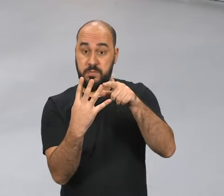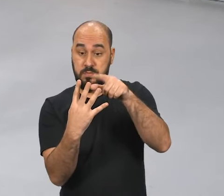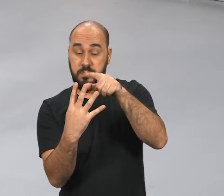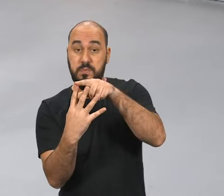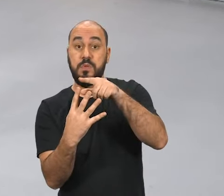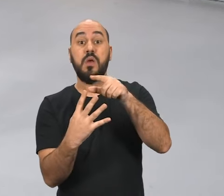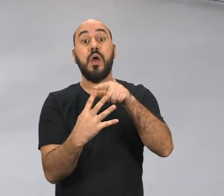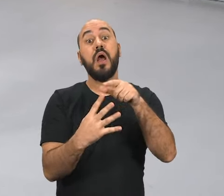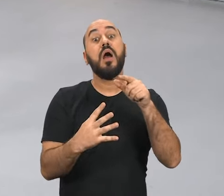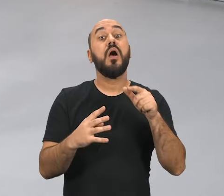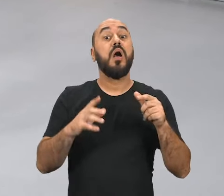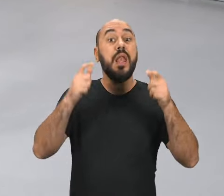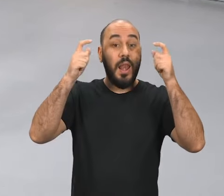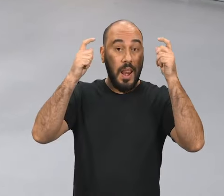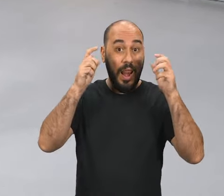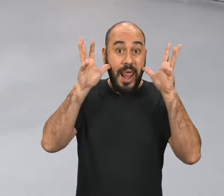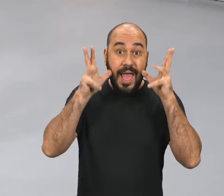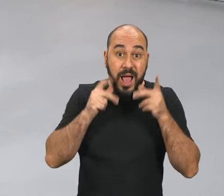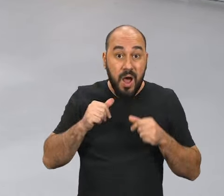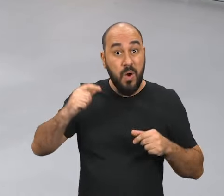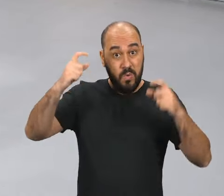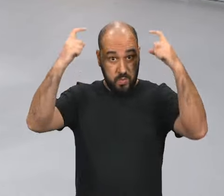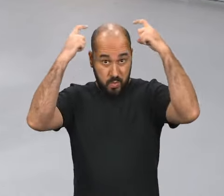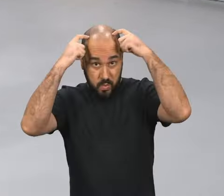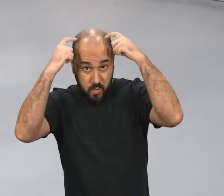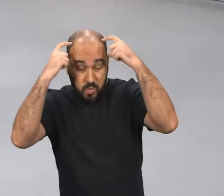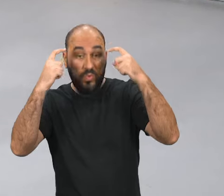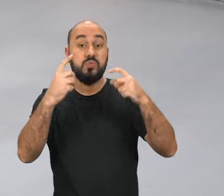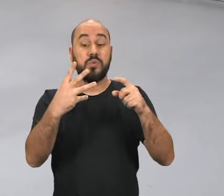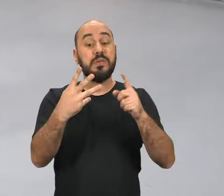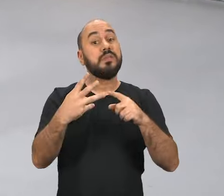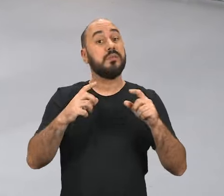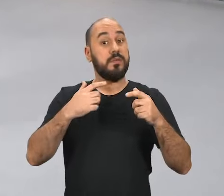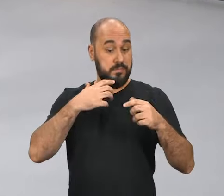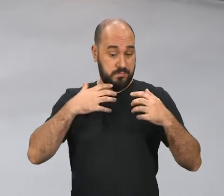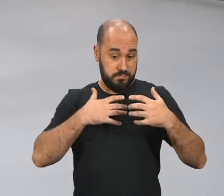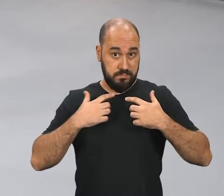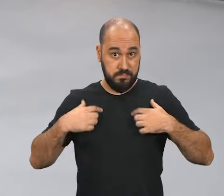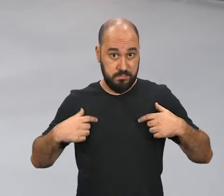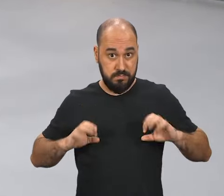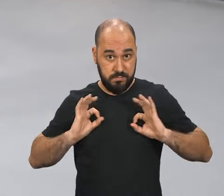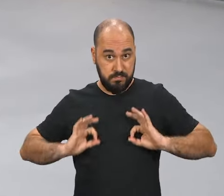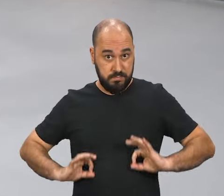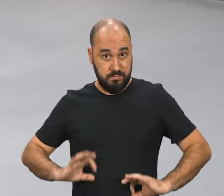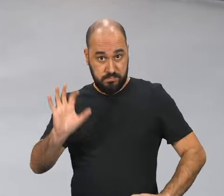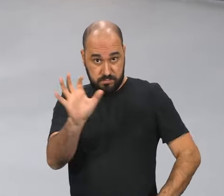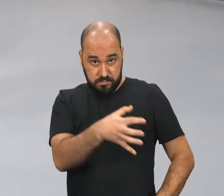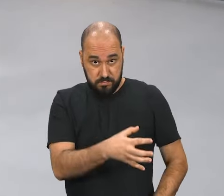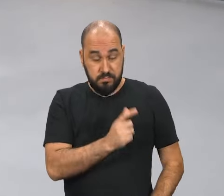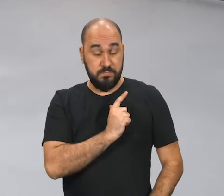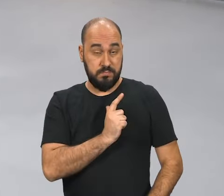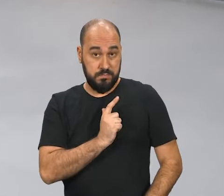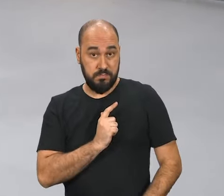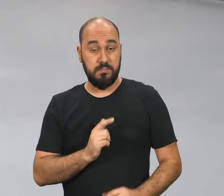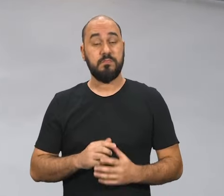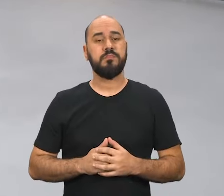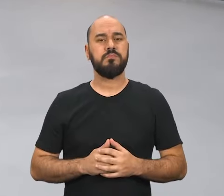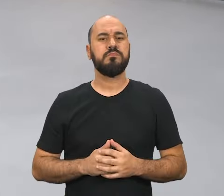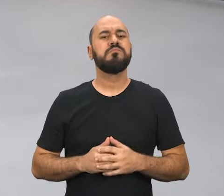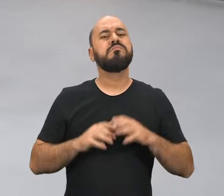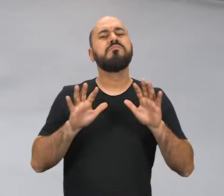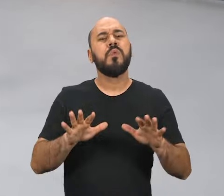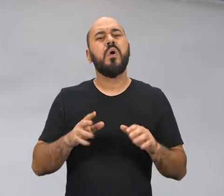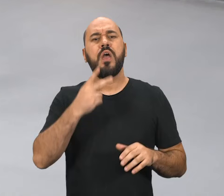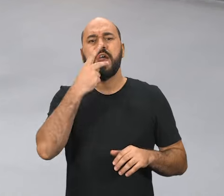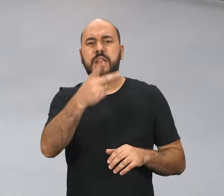Apocalipse 13, essa besta aqui seria o terrível espantoso de Daniel 7. Porque aqui fala assim, a besta